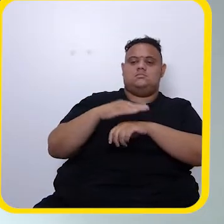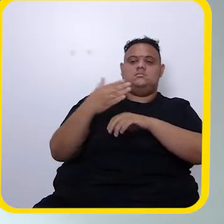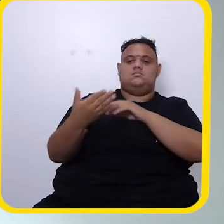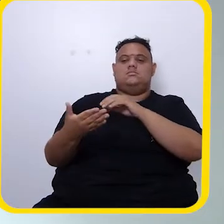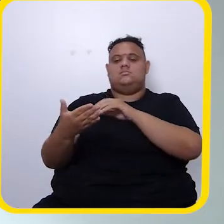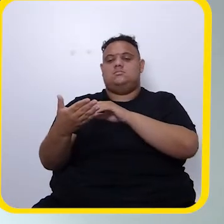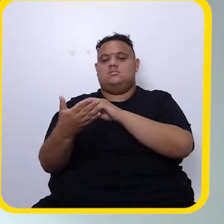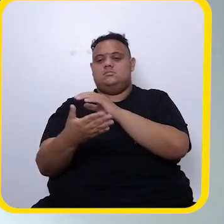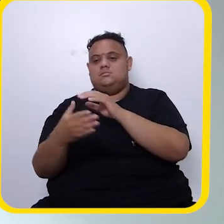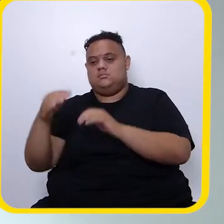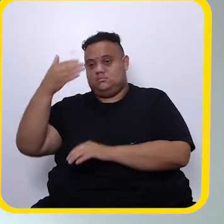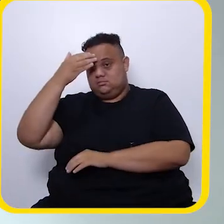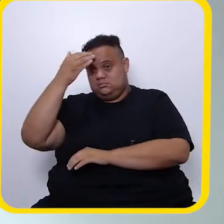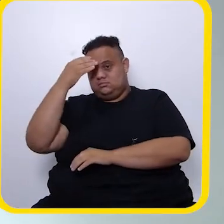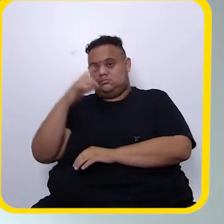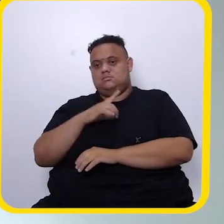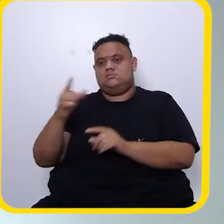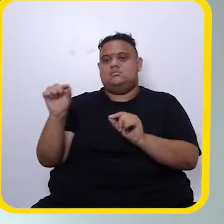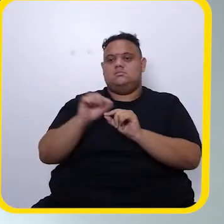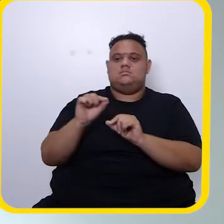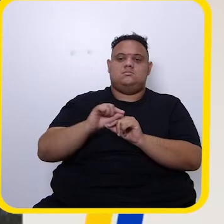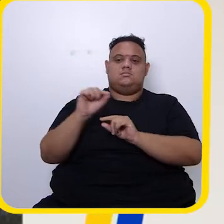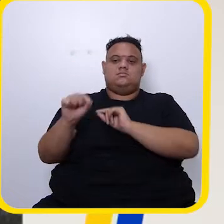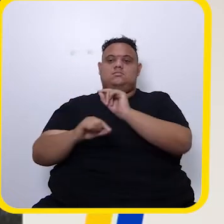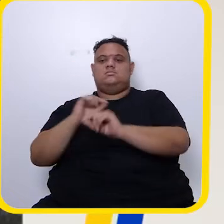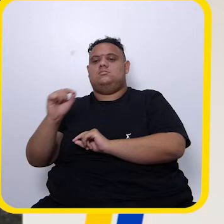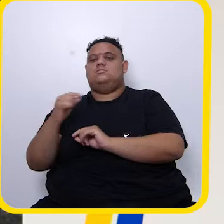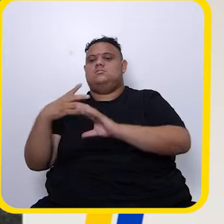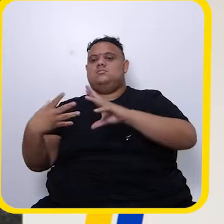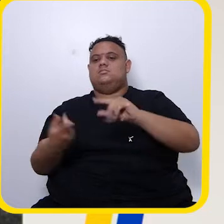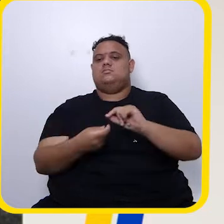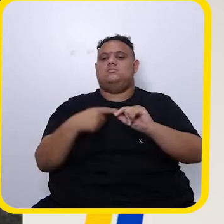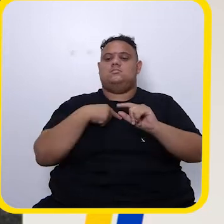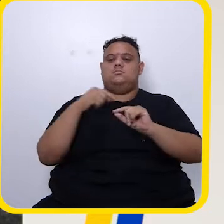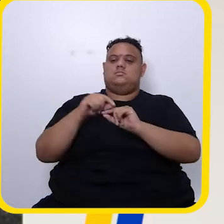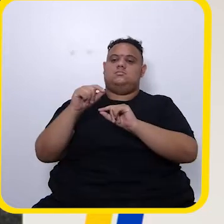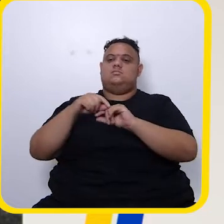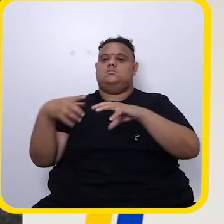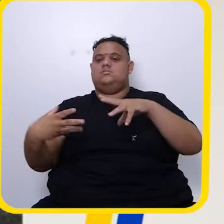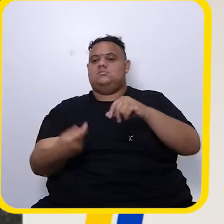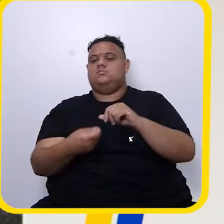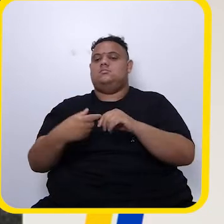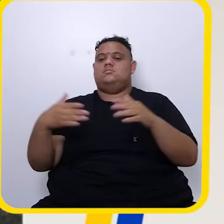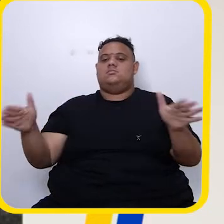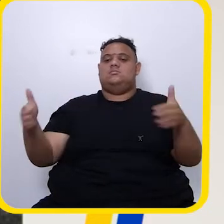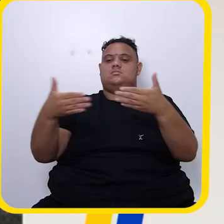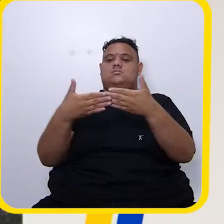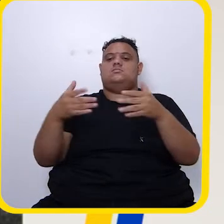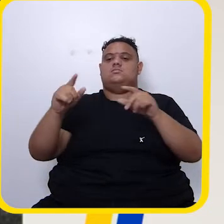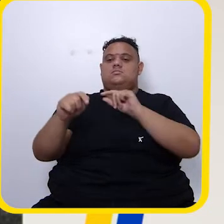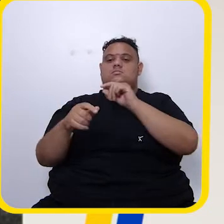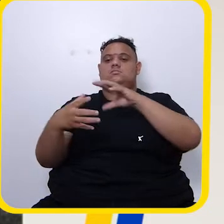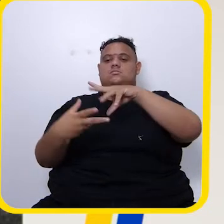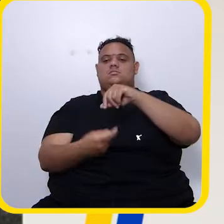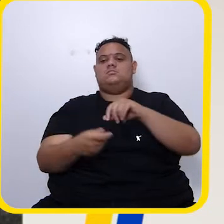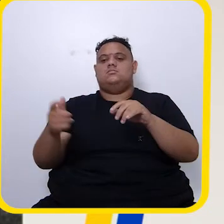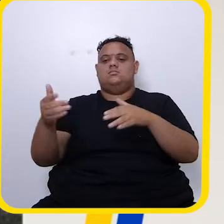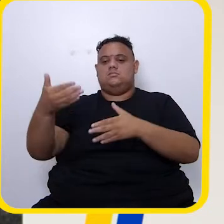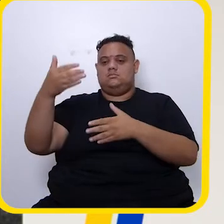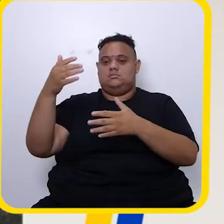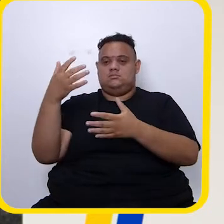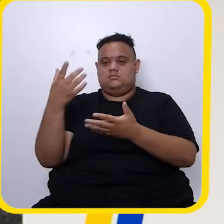em 1959, Cuba se fecha, né, para o mundo, né, Cuba se fechou para o